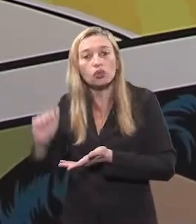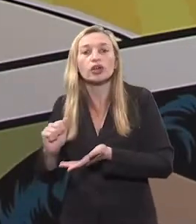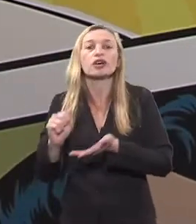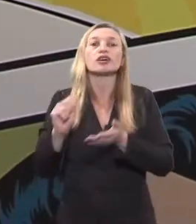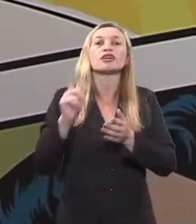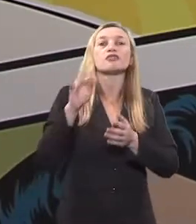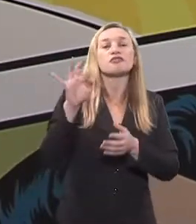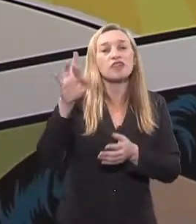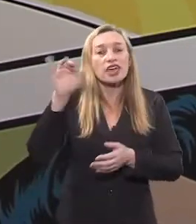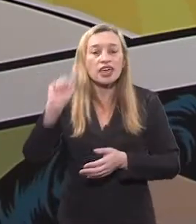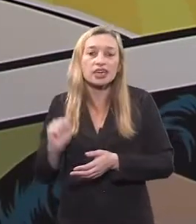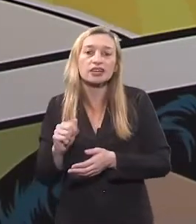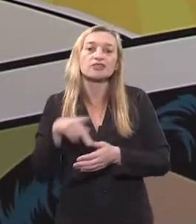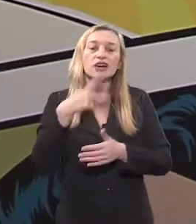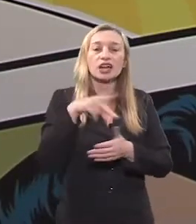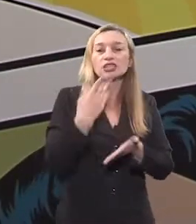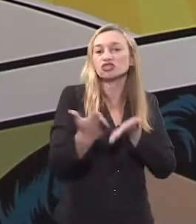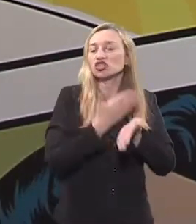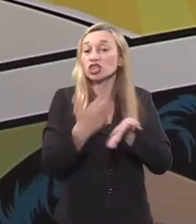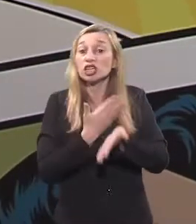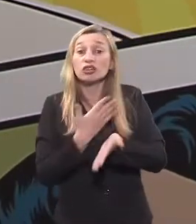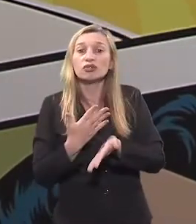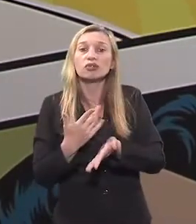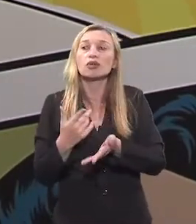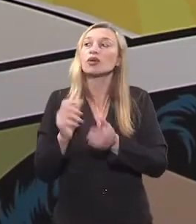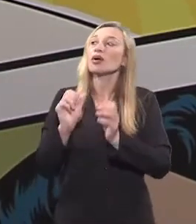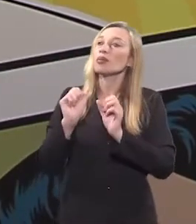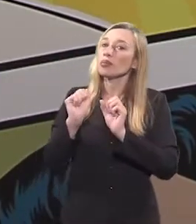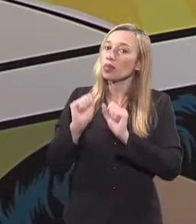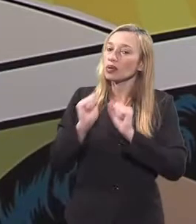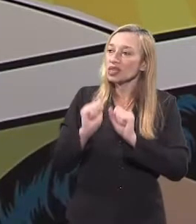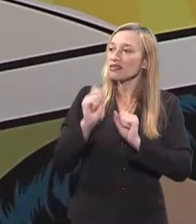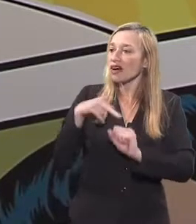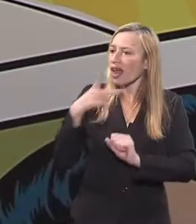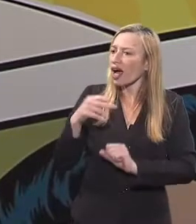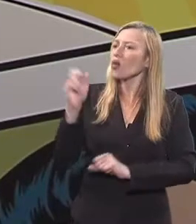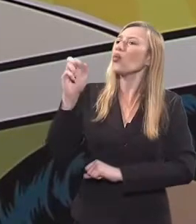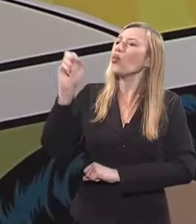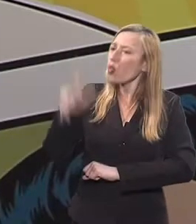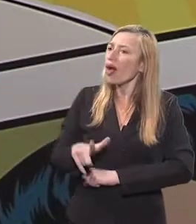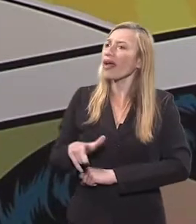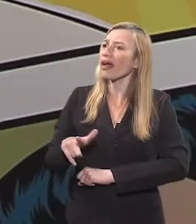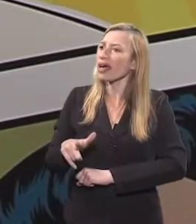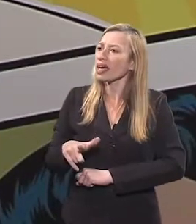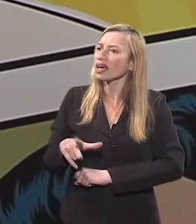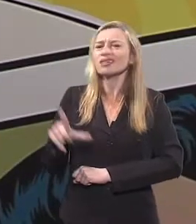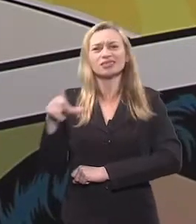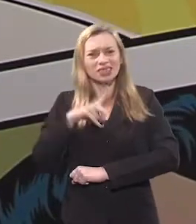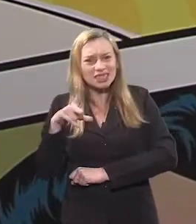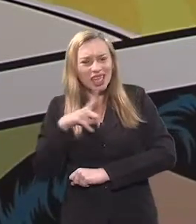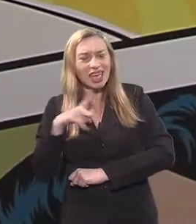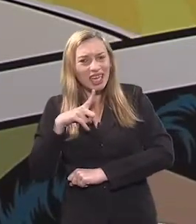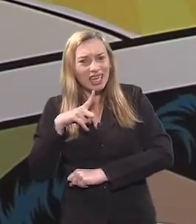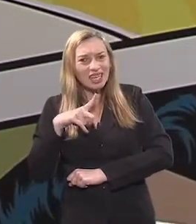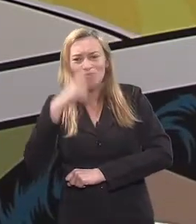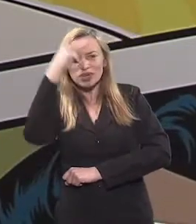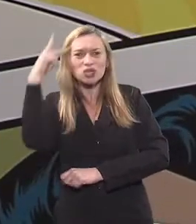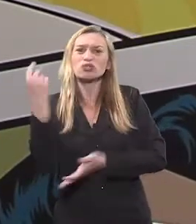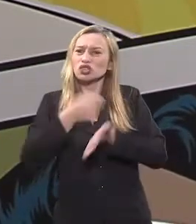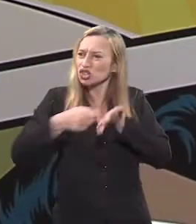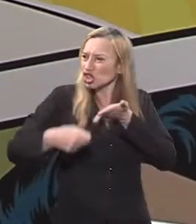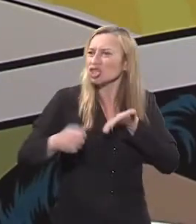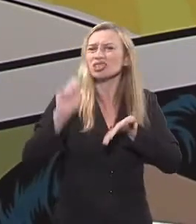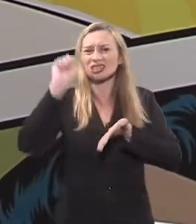feira literária, salão do livro, eles ainda dizerem, mas tem autor